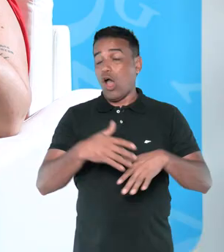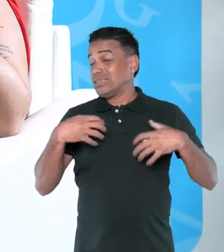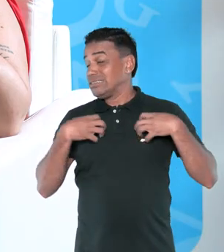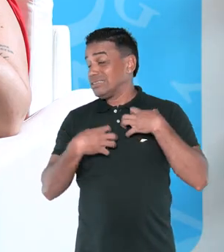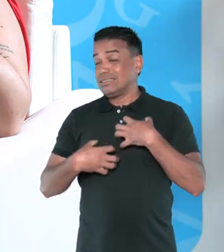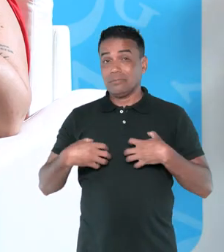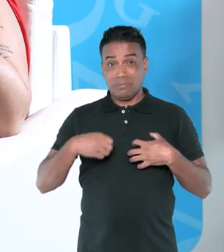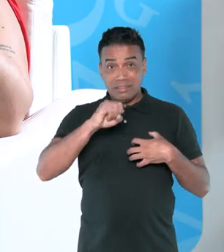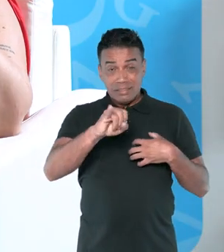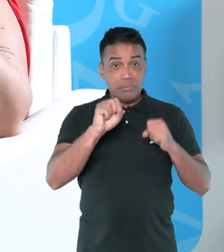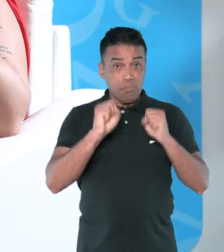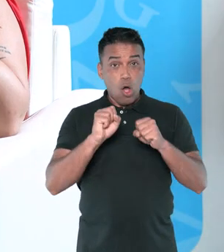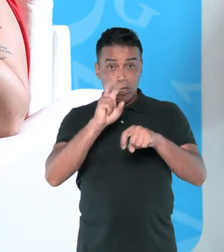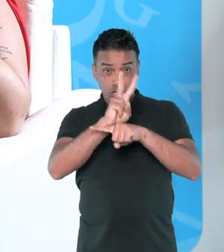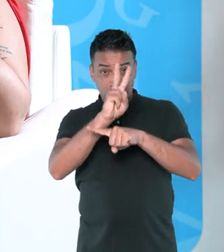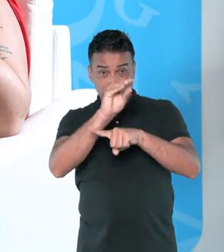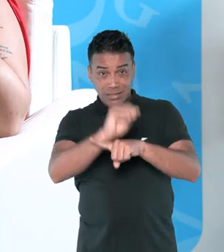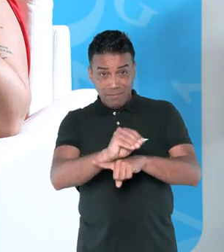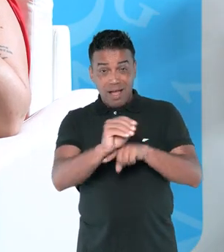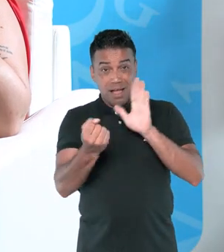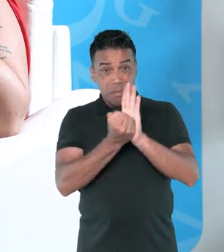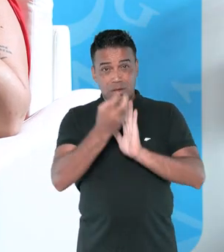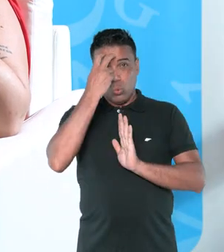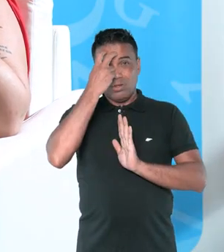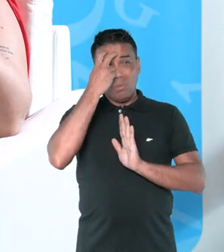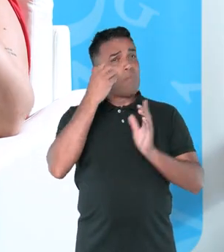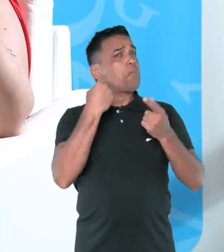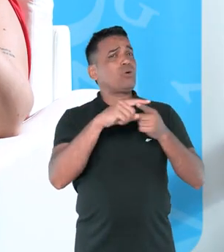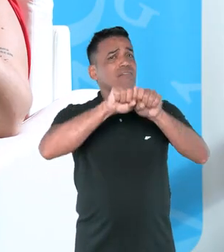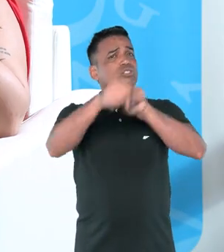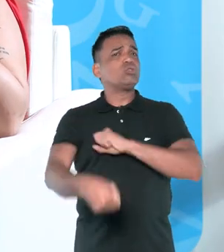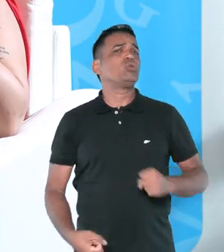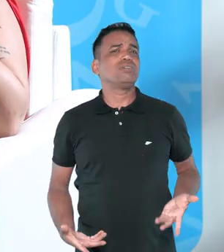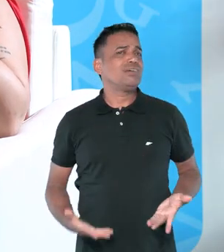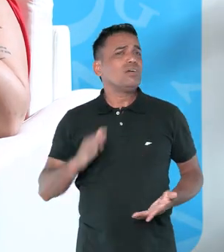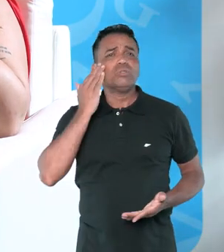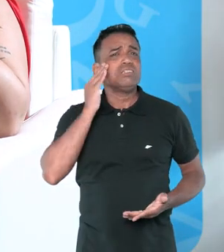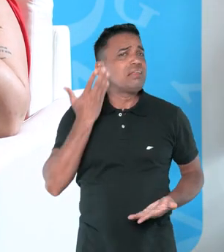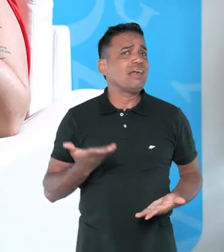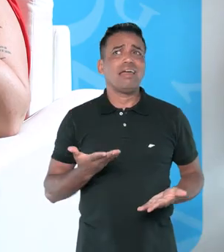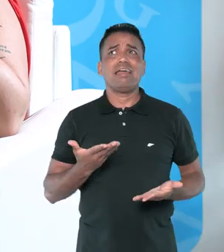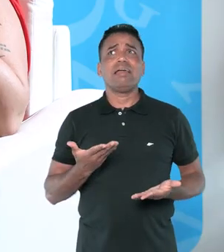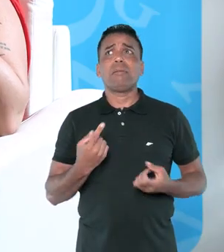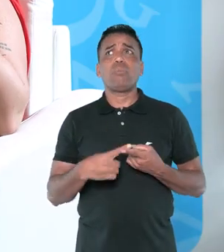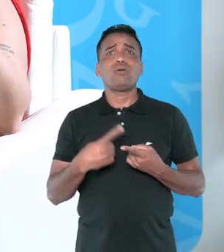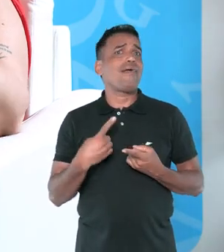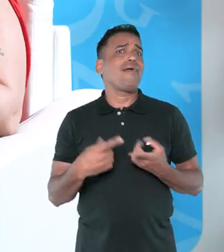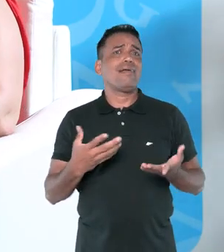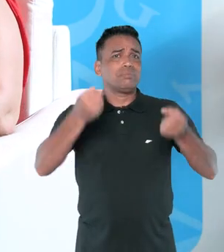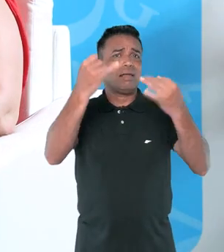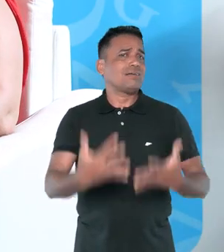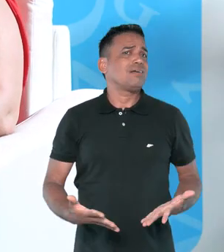pode preservar, eu não entendo por que demolir. Eu não consigo entender uma justificativa para demolir um prédio